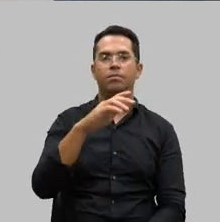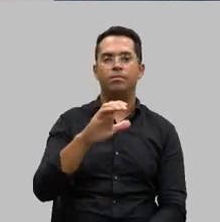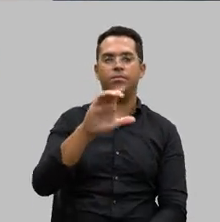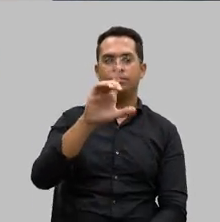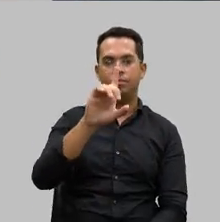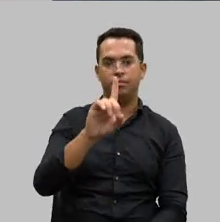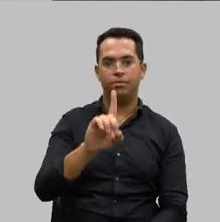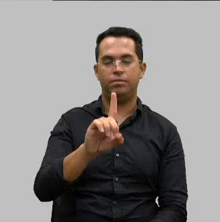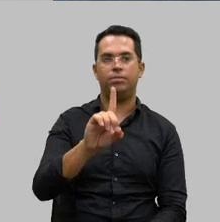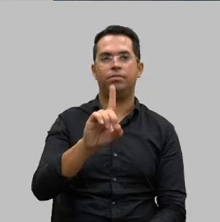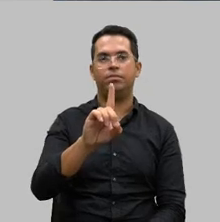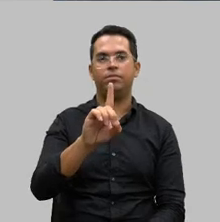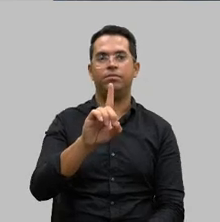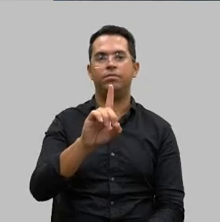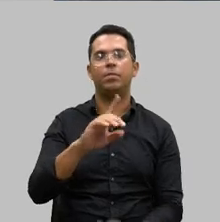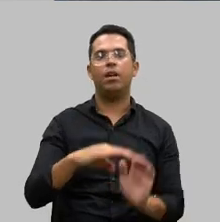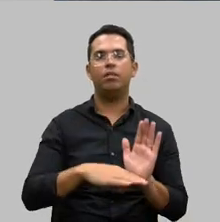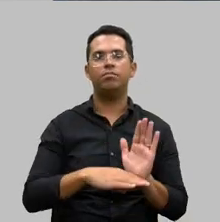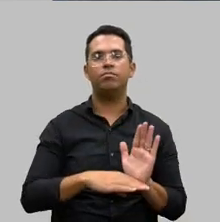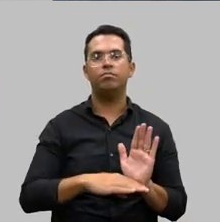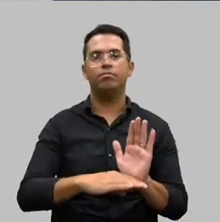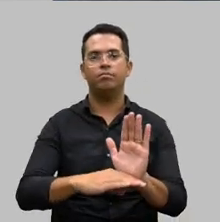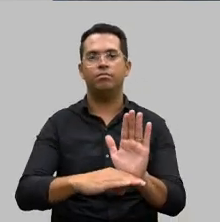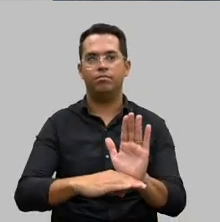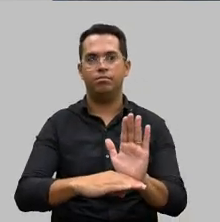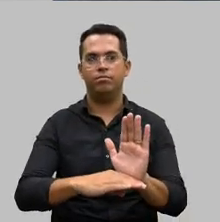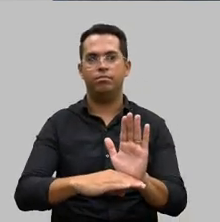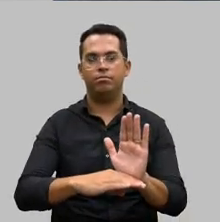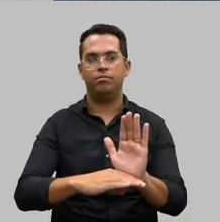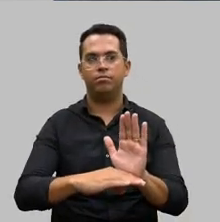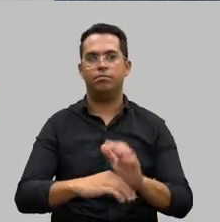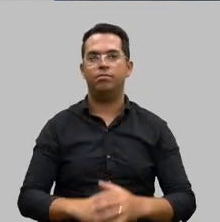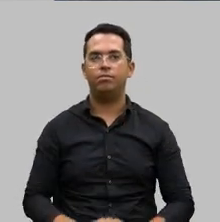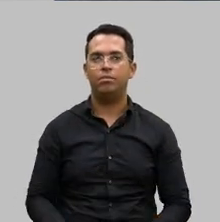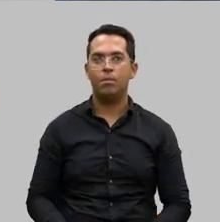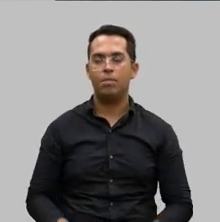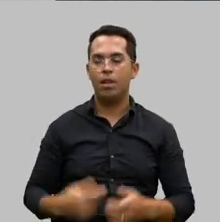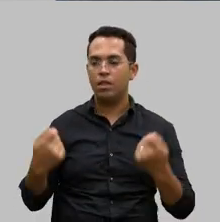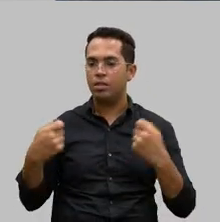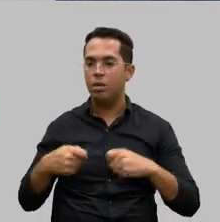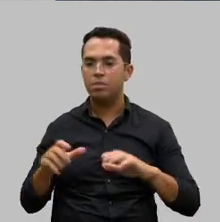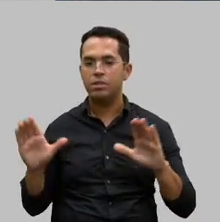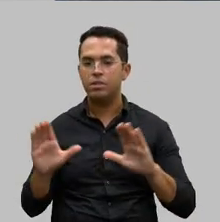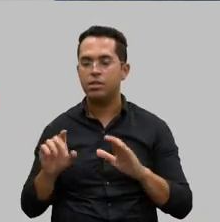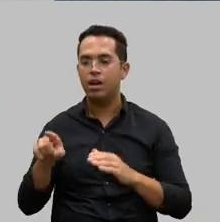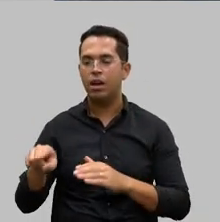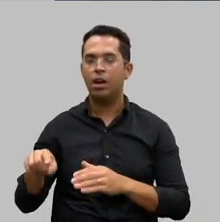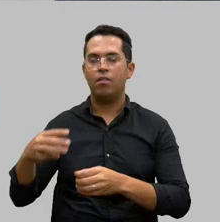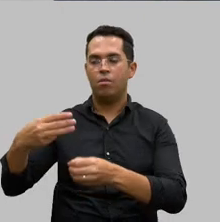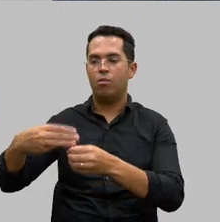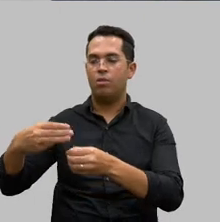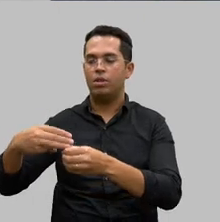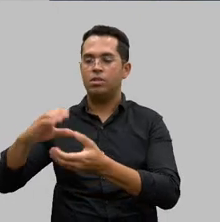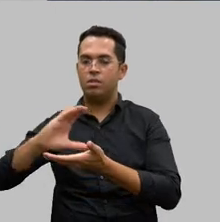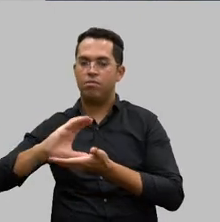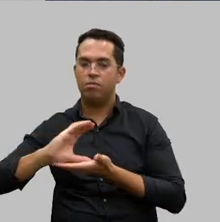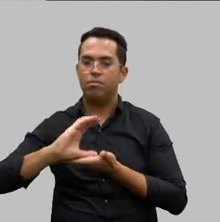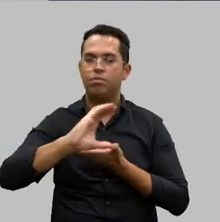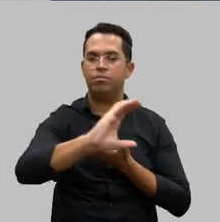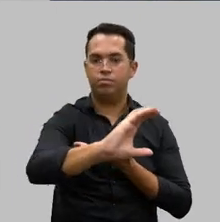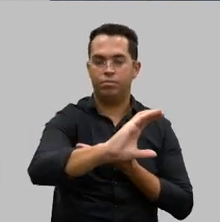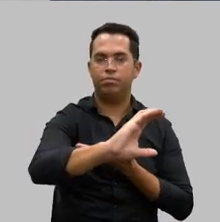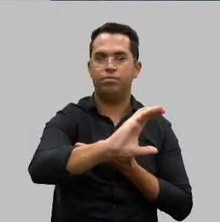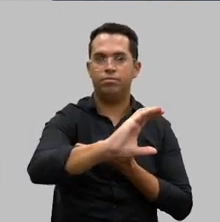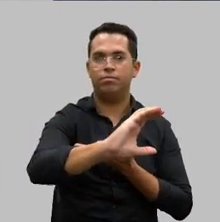falado pelo greits isso não precisava tá sendo feito pelo Município isso poderia ser feito uma complementação né